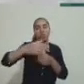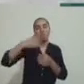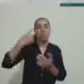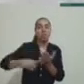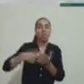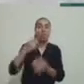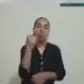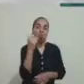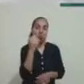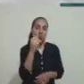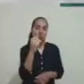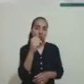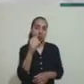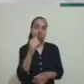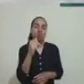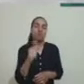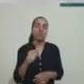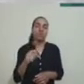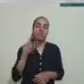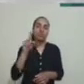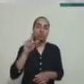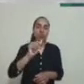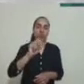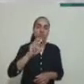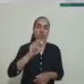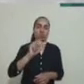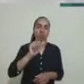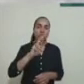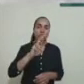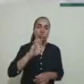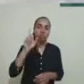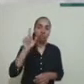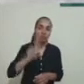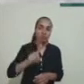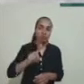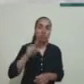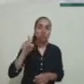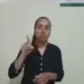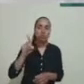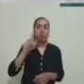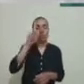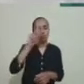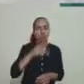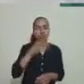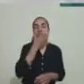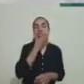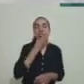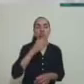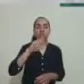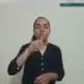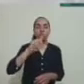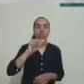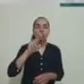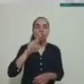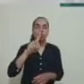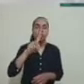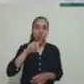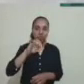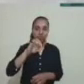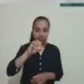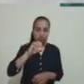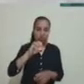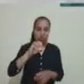grupo Edu Vale, de Avaré. O seu presidente, Dr. Cláudio Salomão, esteve aqui na cidade sexta-feira, no